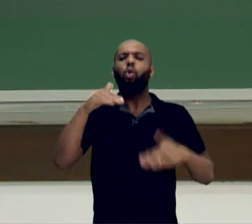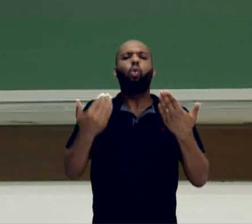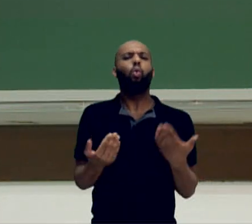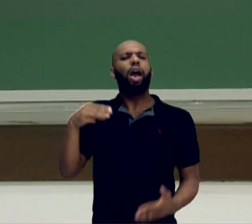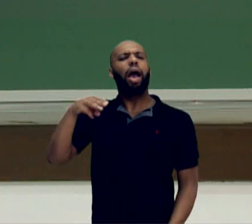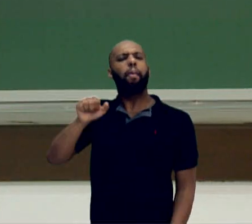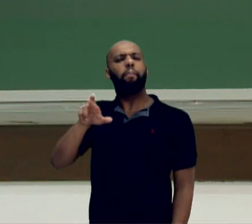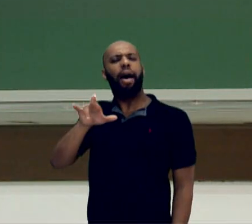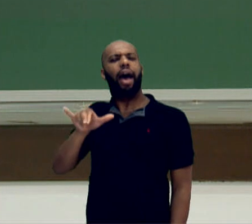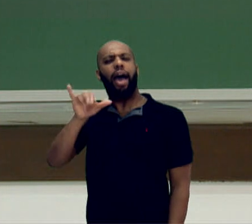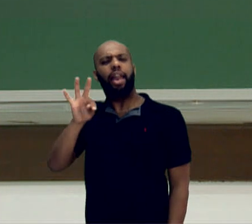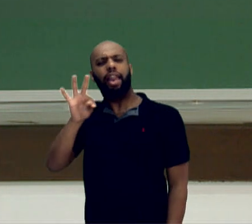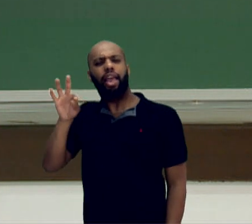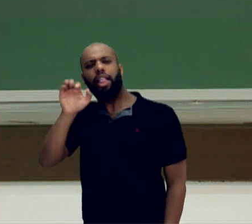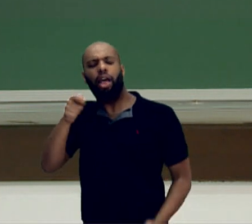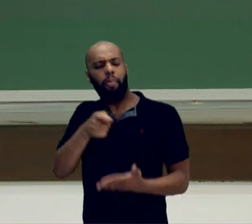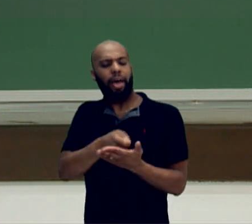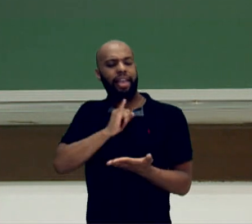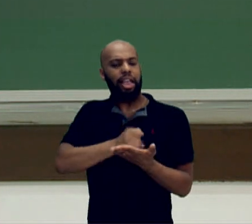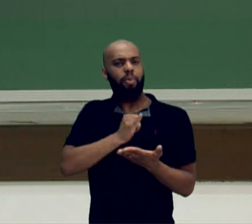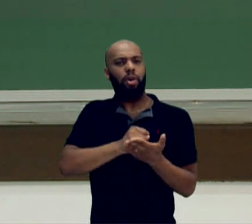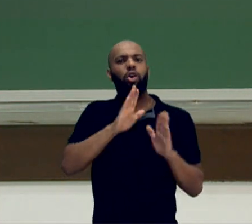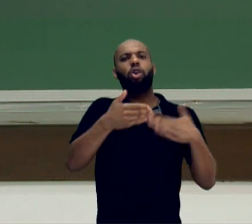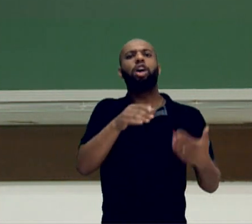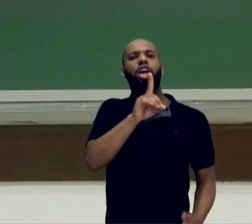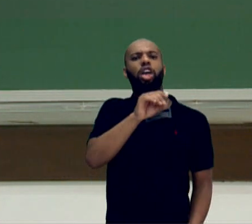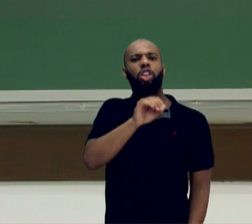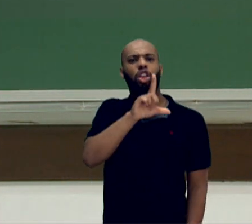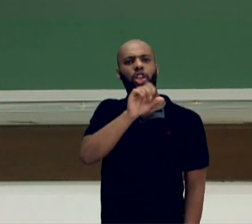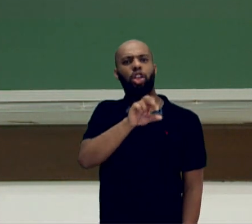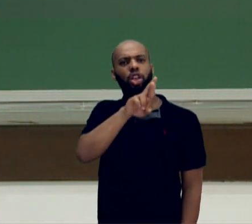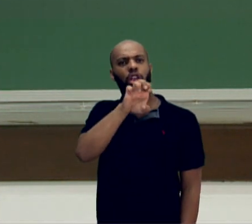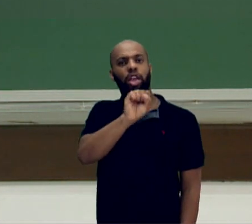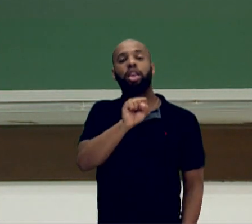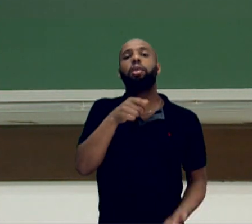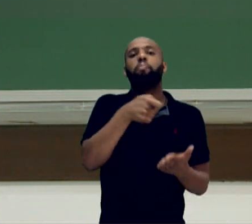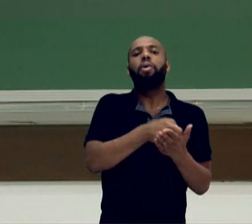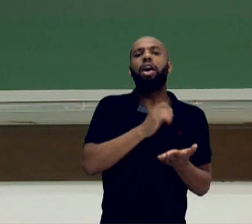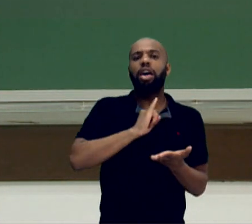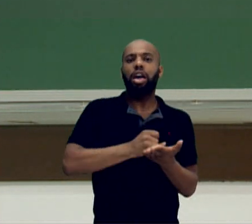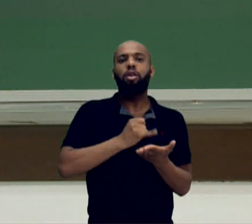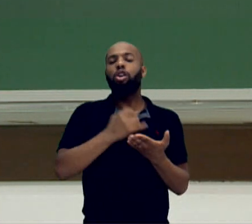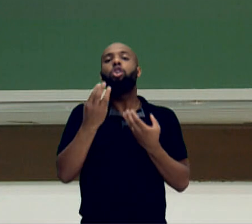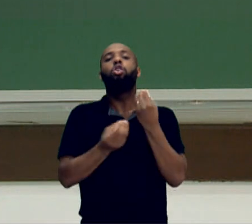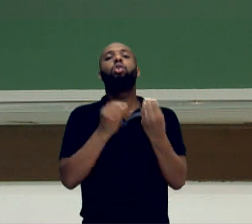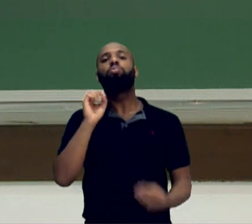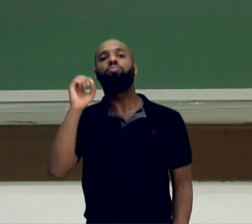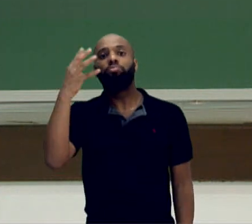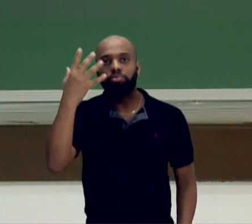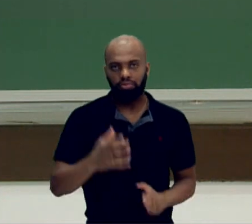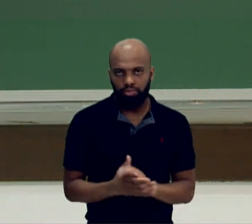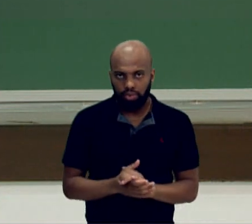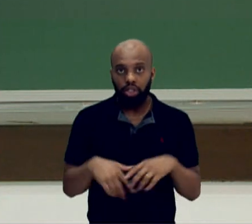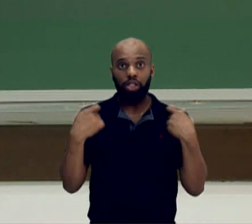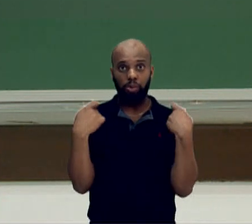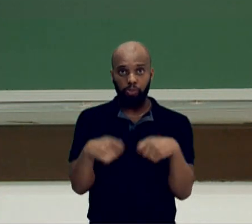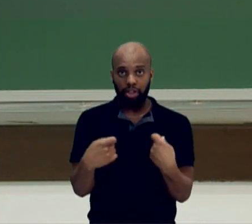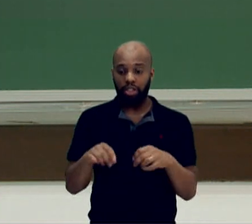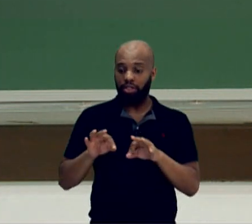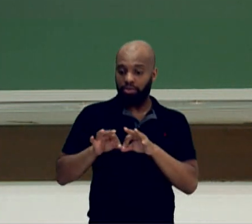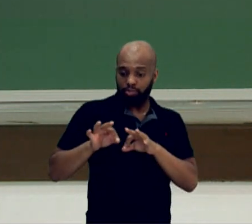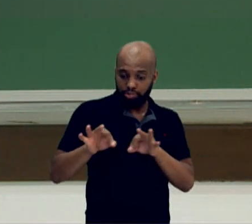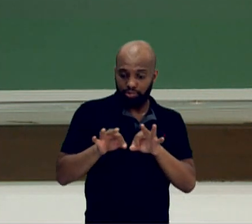bastante distante, os egípcios usavam como padrão de medida de comprimento o que era chamado de cúbito. E o que era